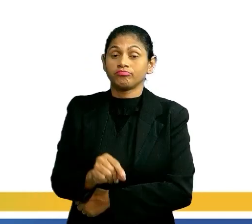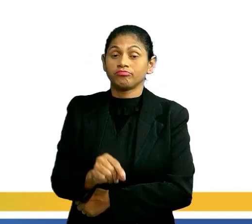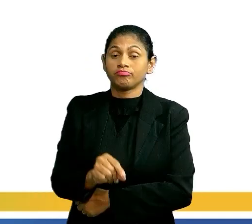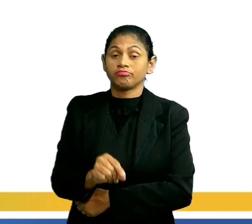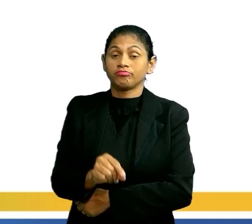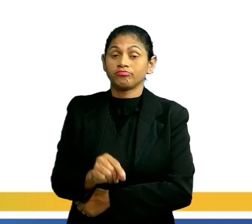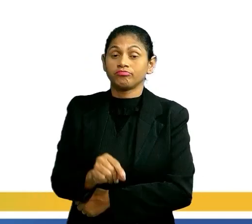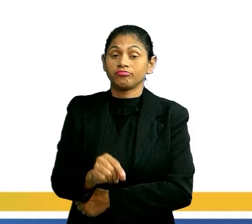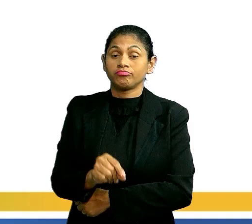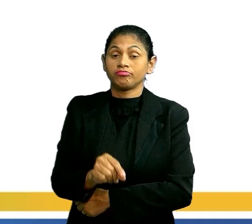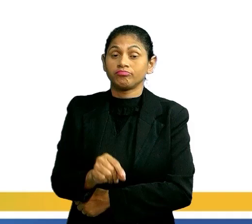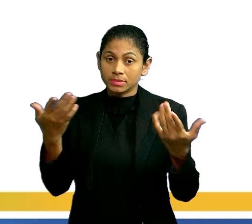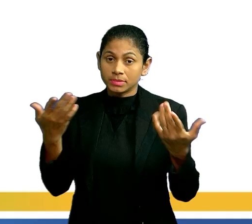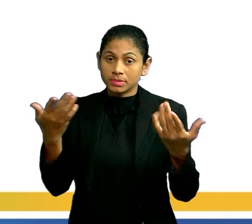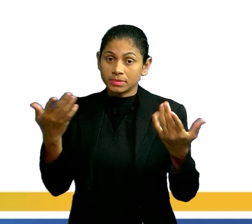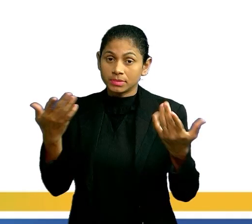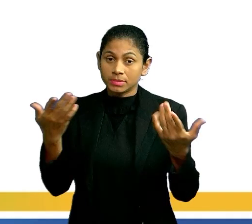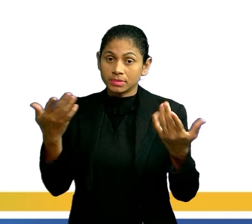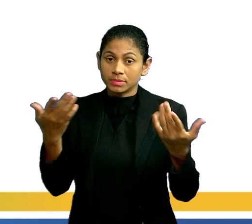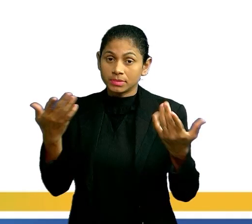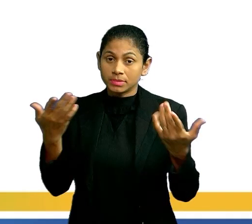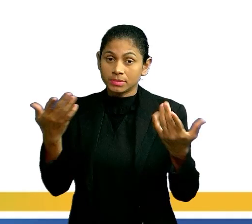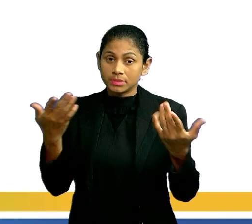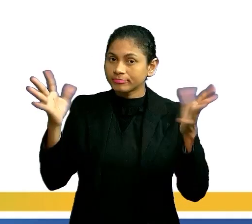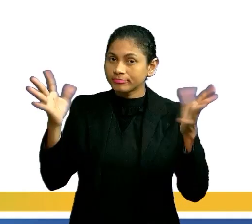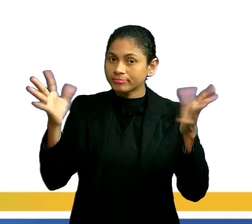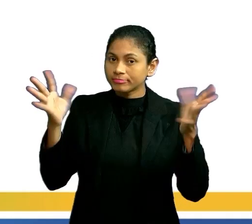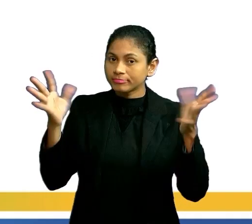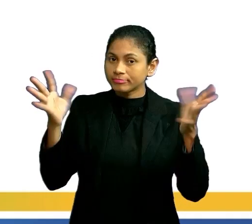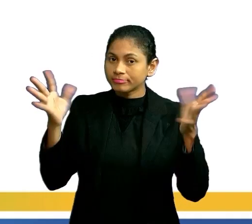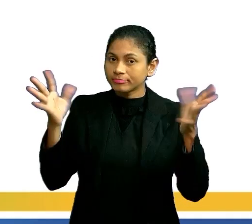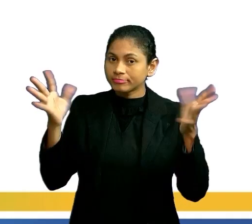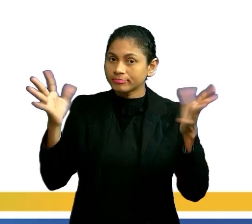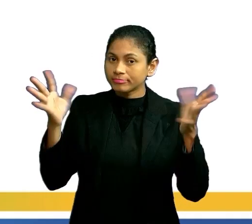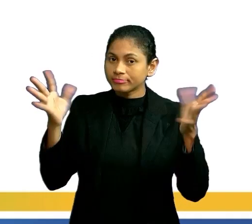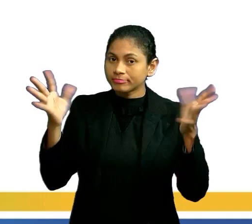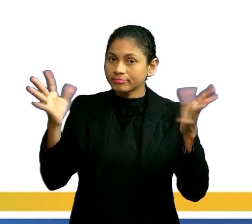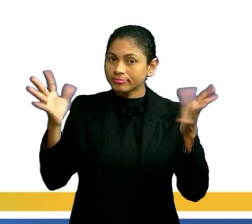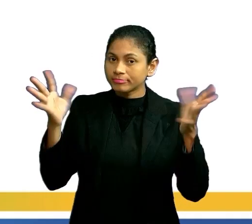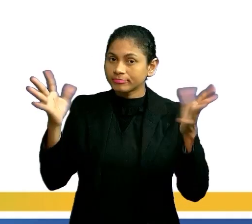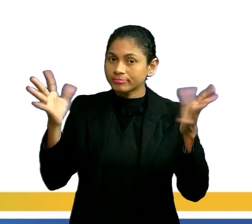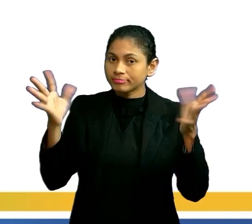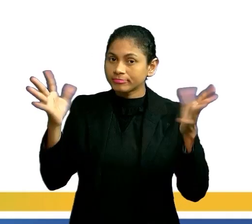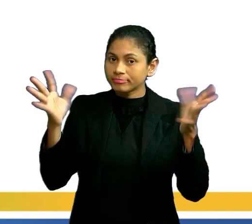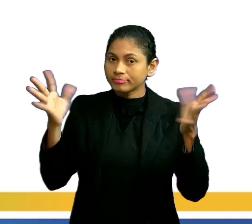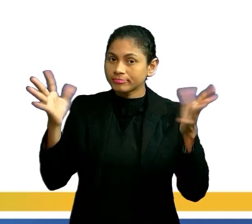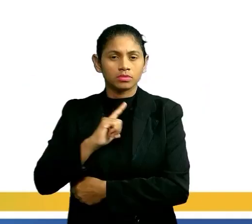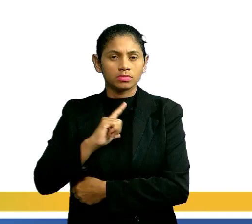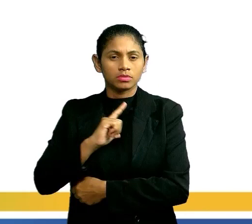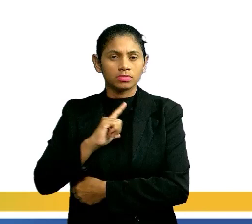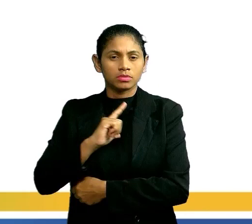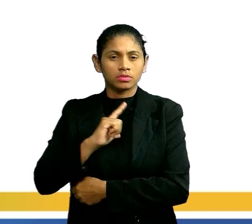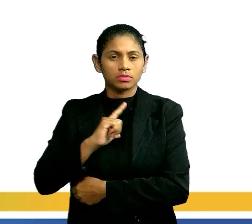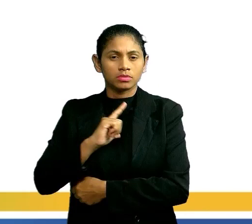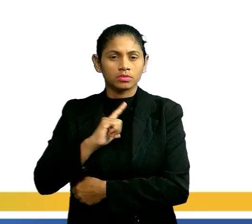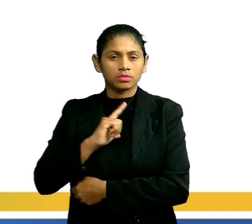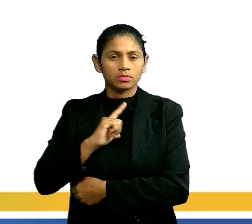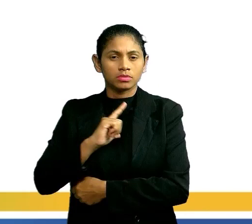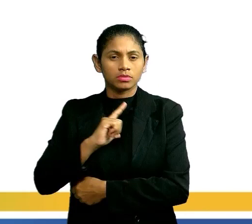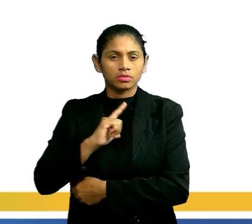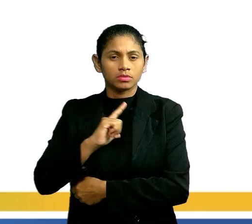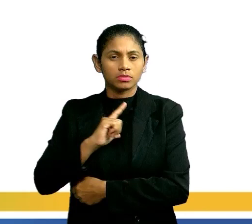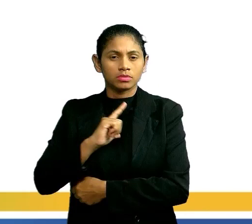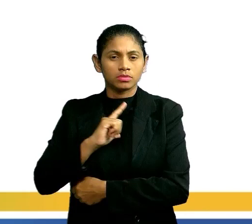agora esclarecer isso com calma. Vamos lá? Se liga na dica. Temos claramente um exercício de geometria